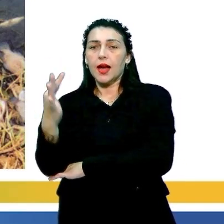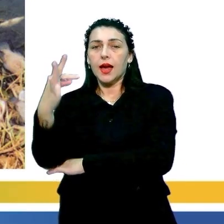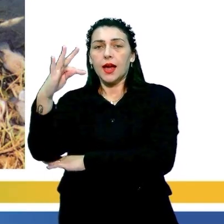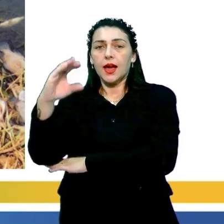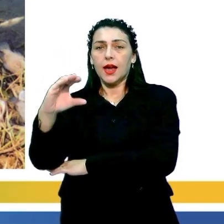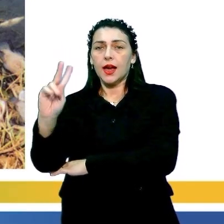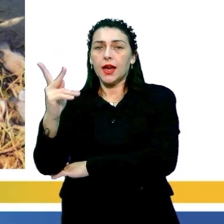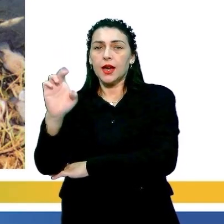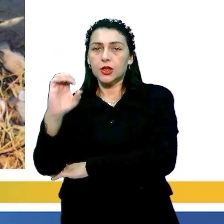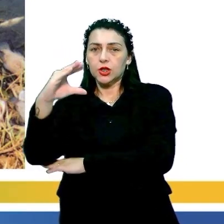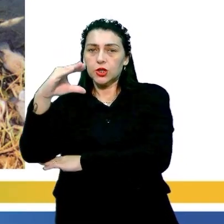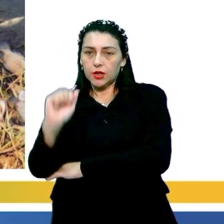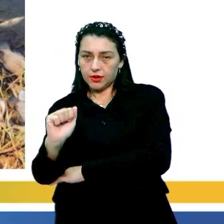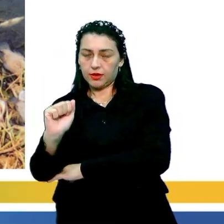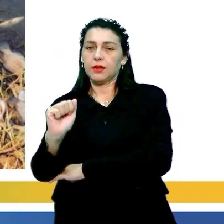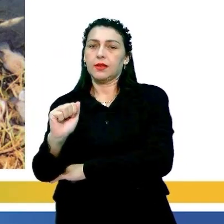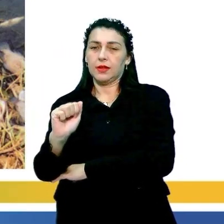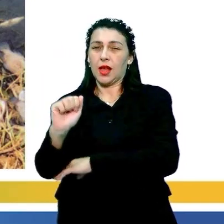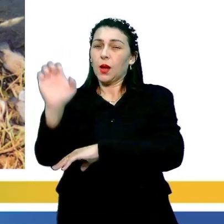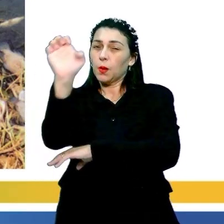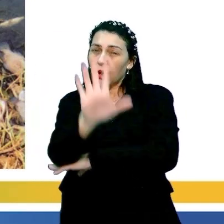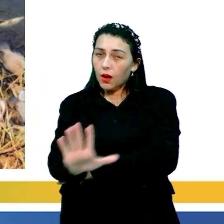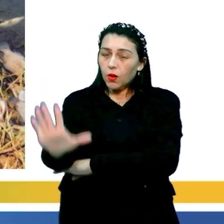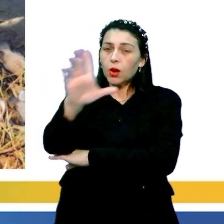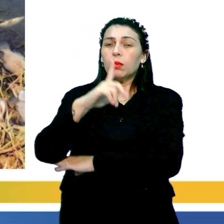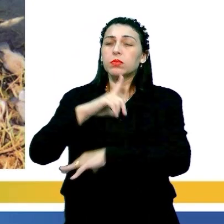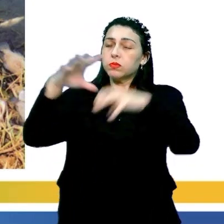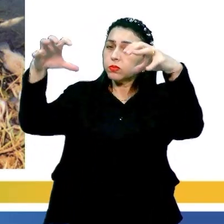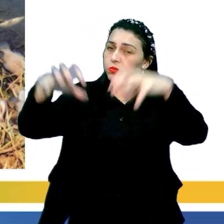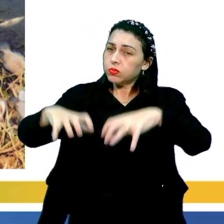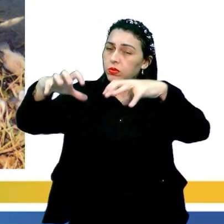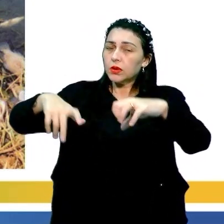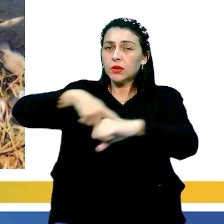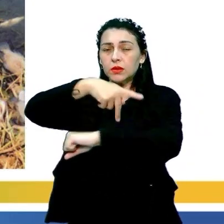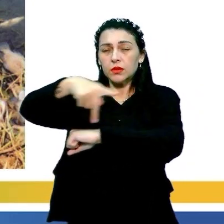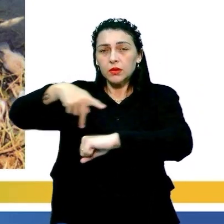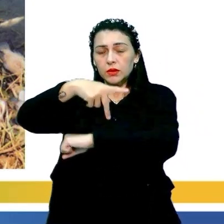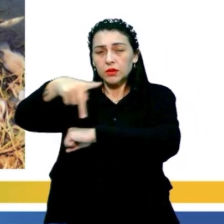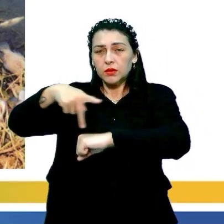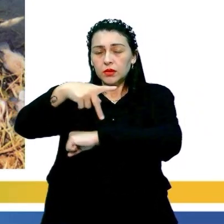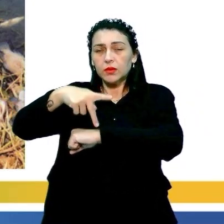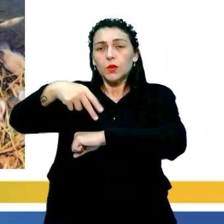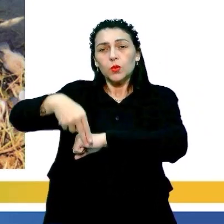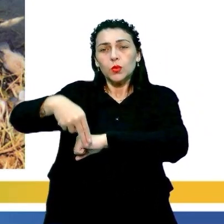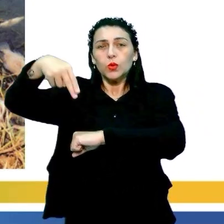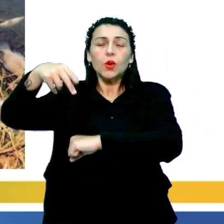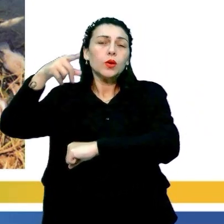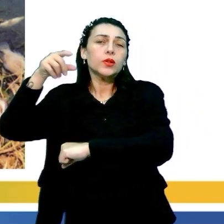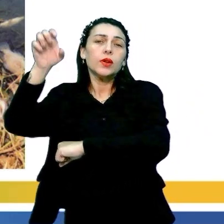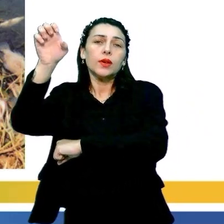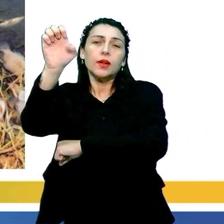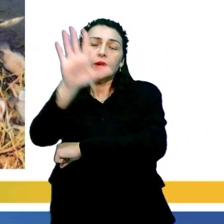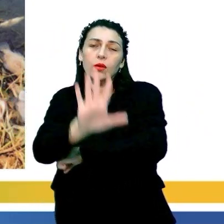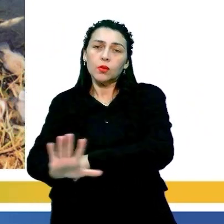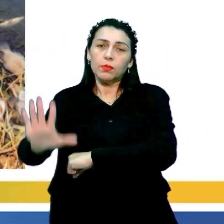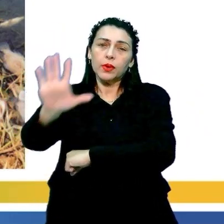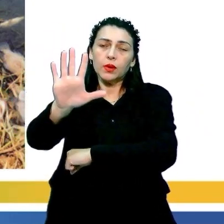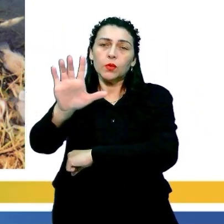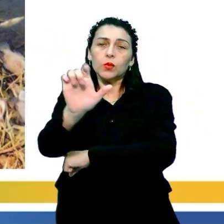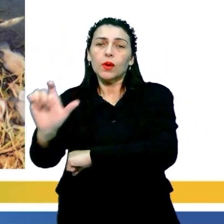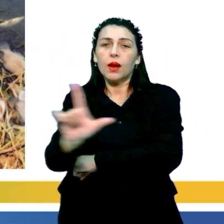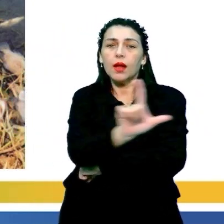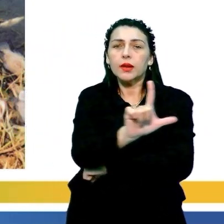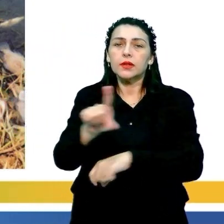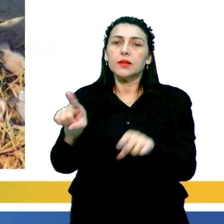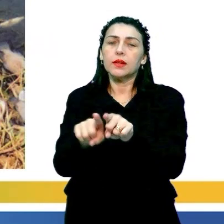ela tem muita incidência desse tipo de chuva, né? E os países ali do norte europeu, do leste, enfim, né? Elas